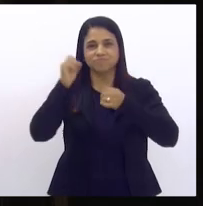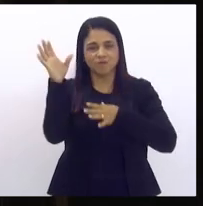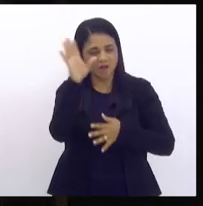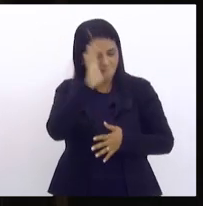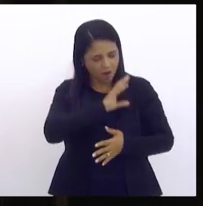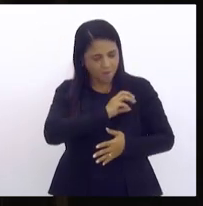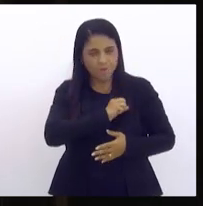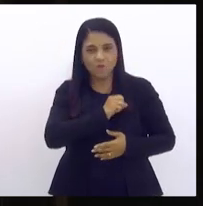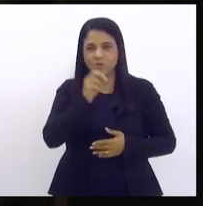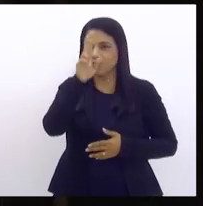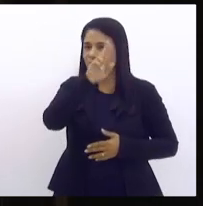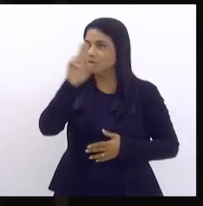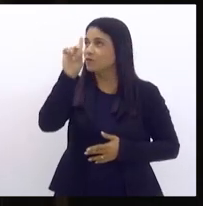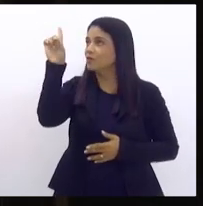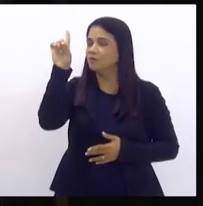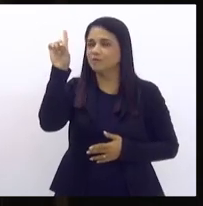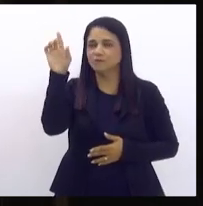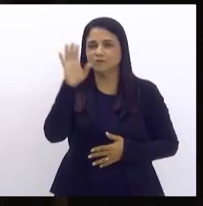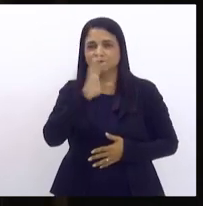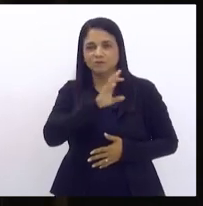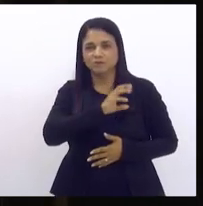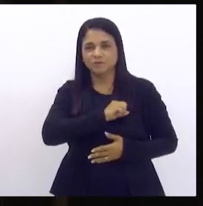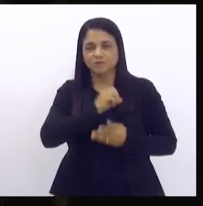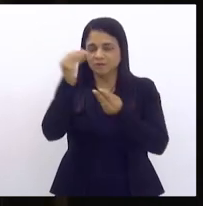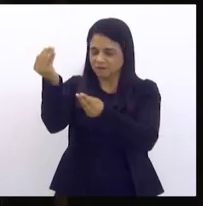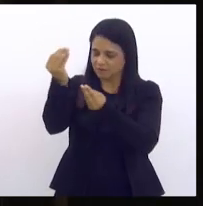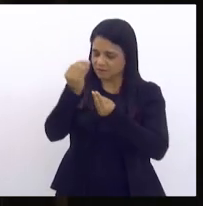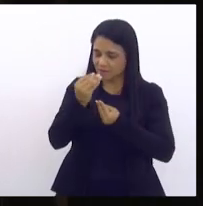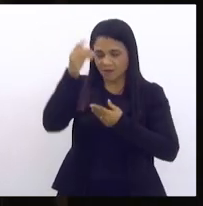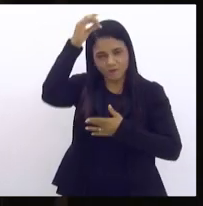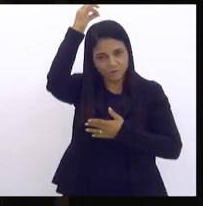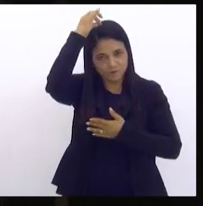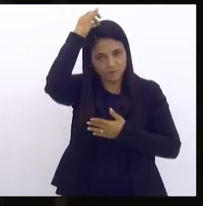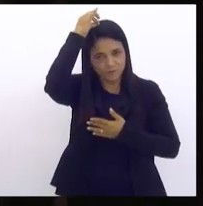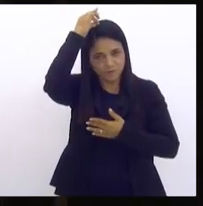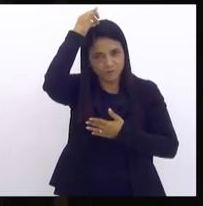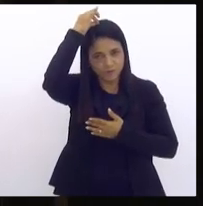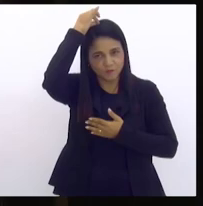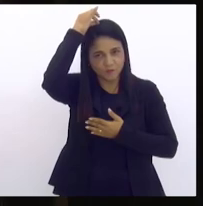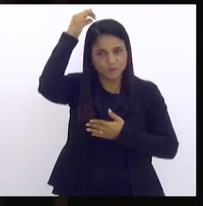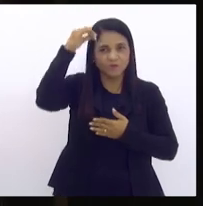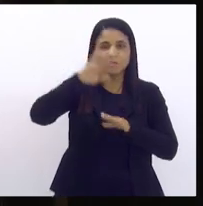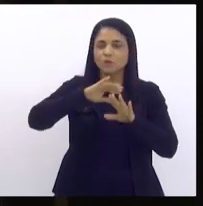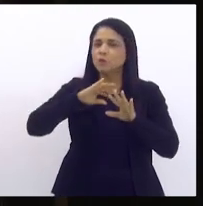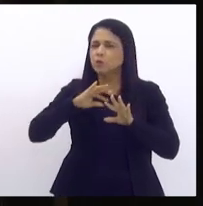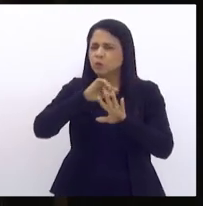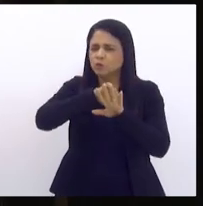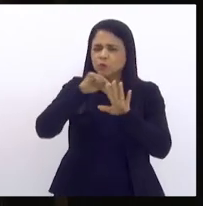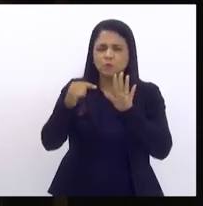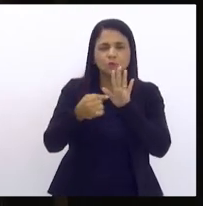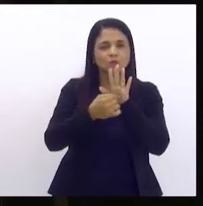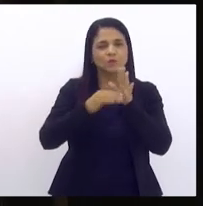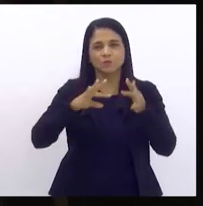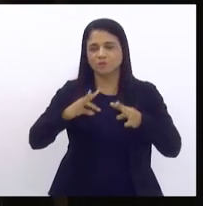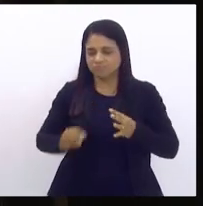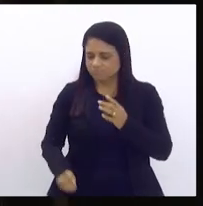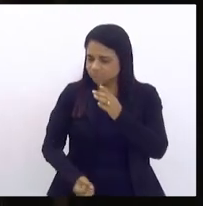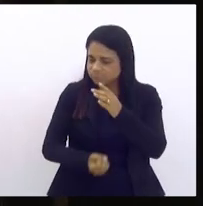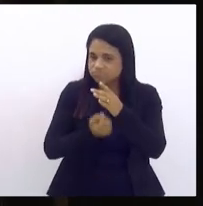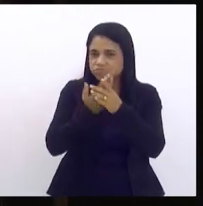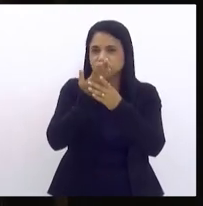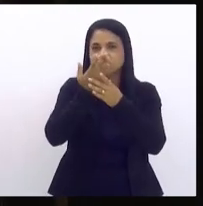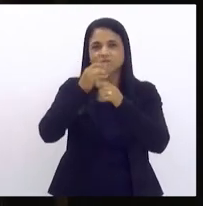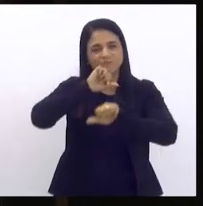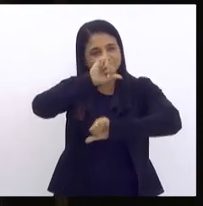amor. Enviai o vosso Espírito e tudo será criado, e renovareis